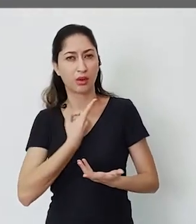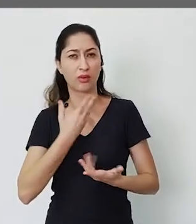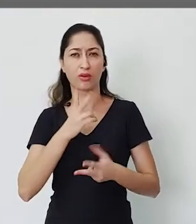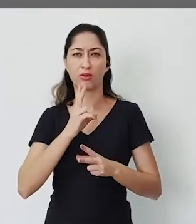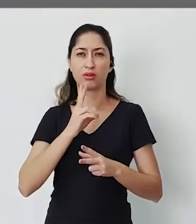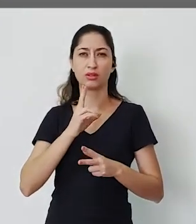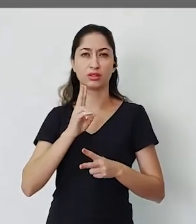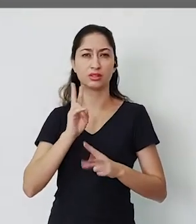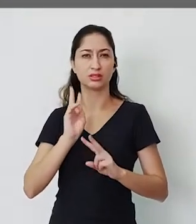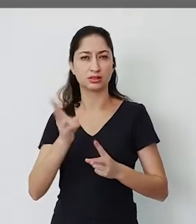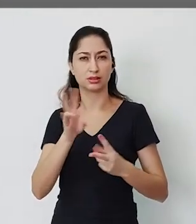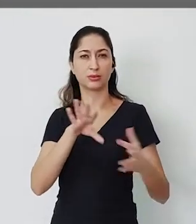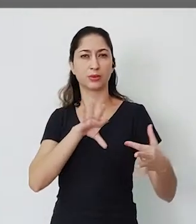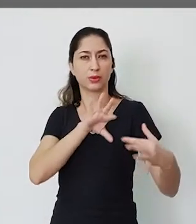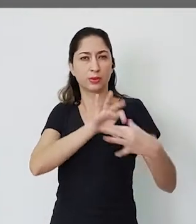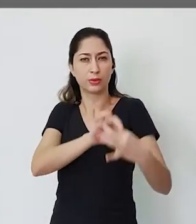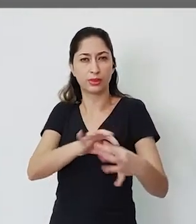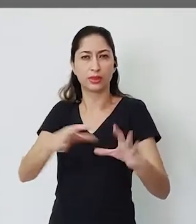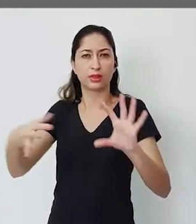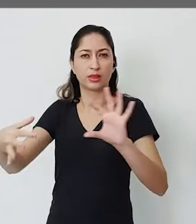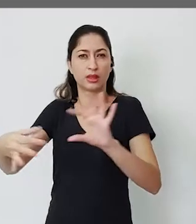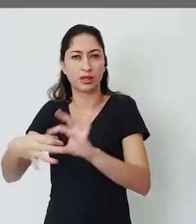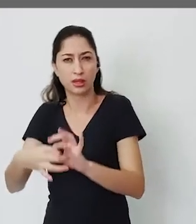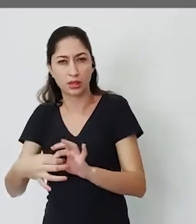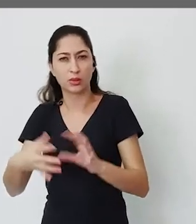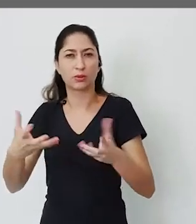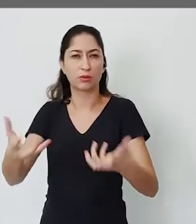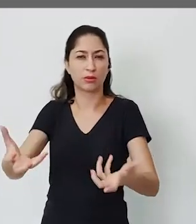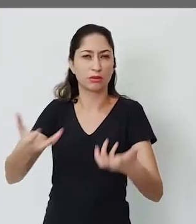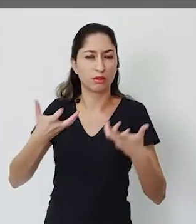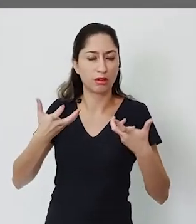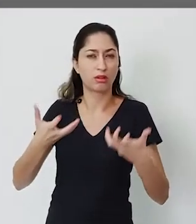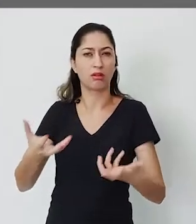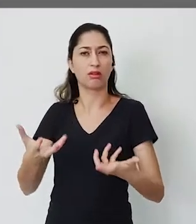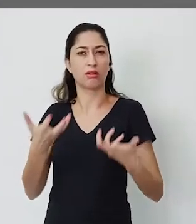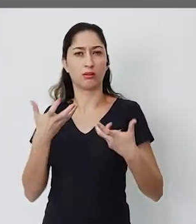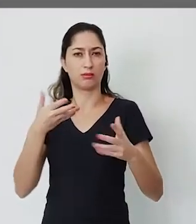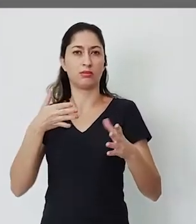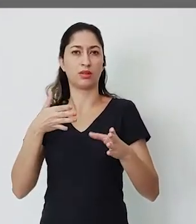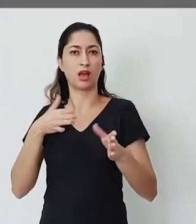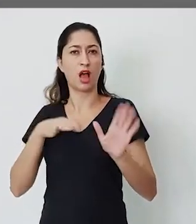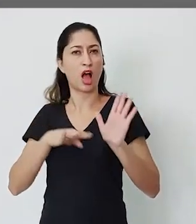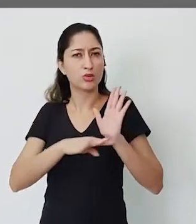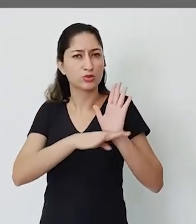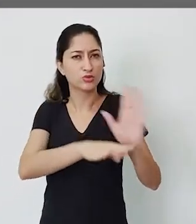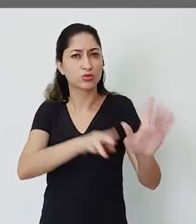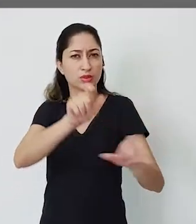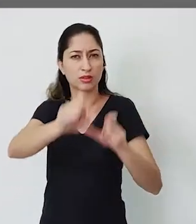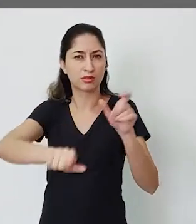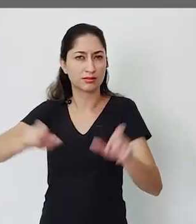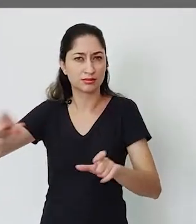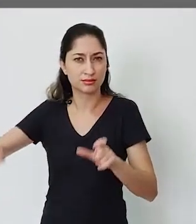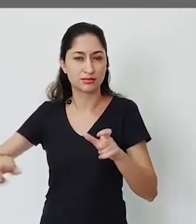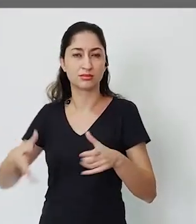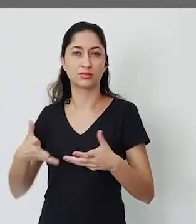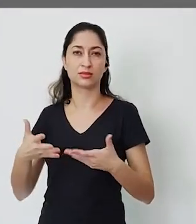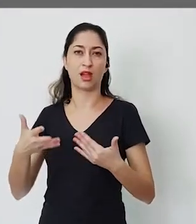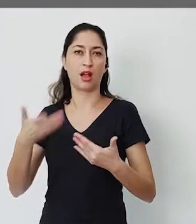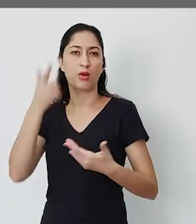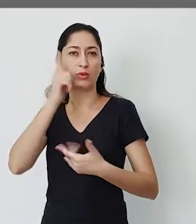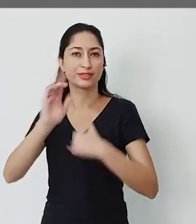E aí eu gostaria que vocês pudessem falar um pouquinho, contar um pouquinho dessa trajetória de vocês para a gente.